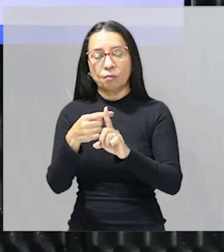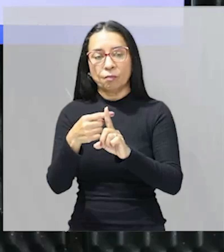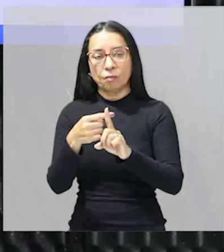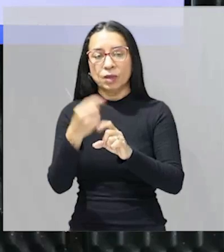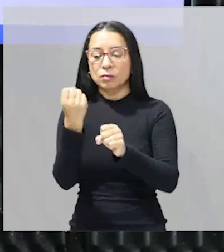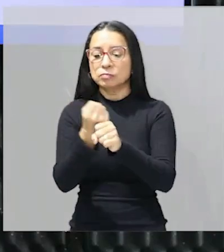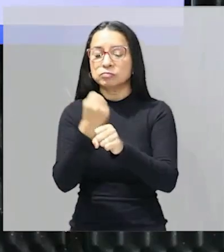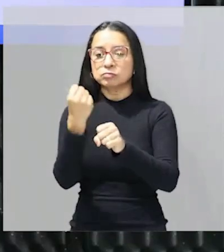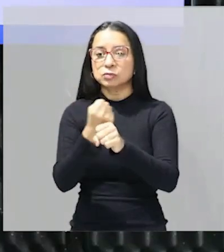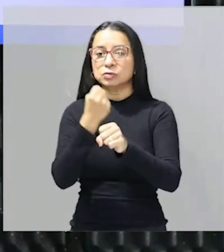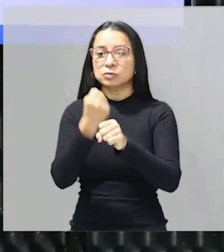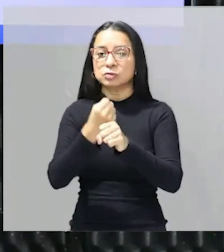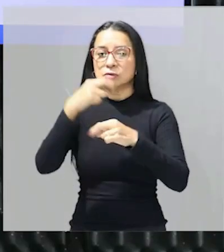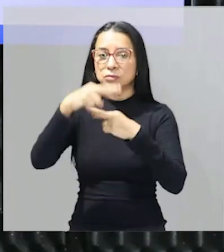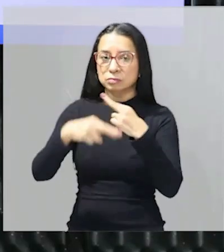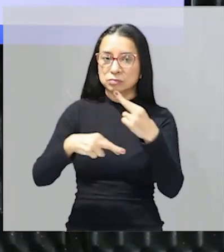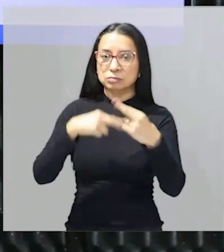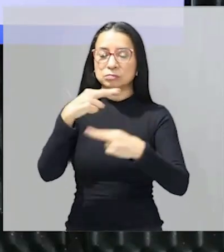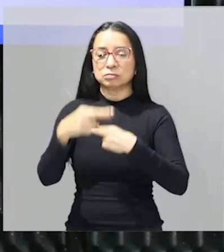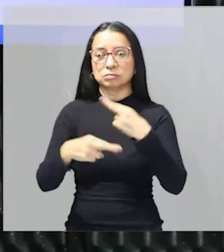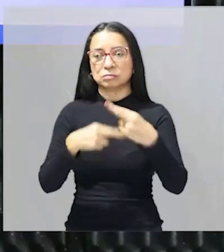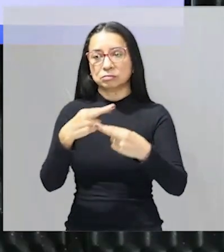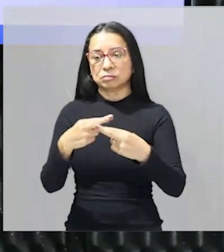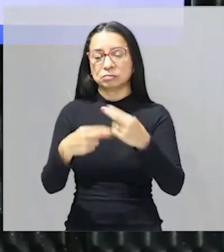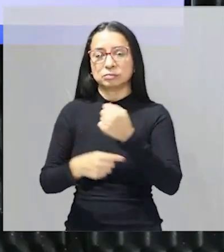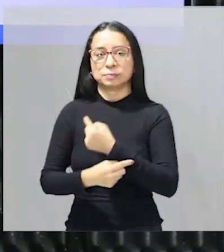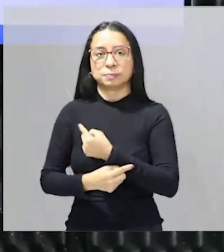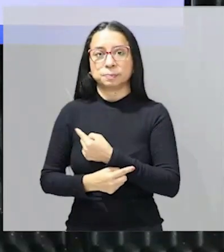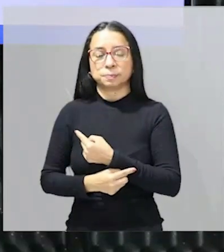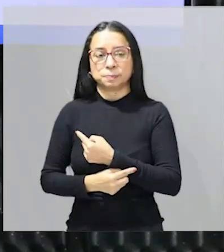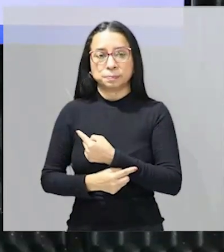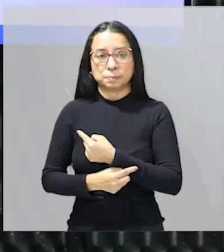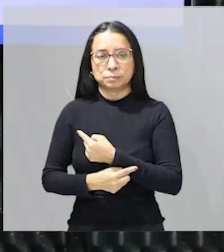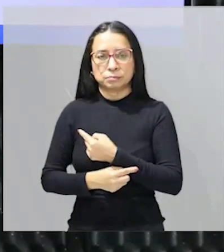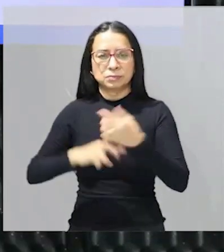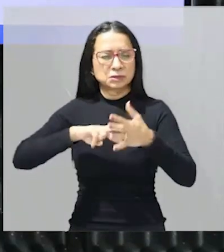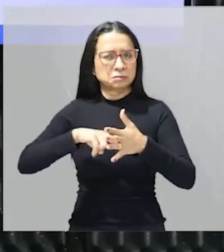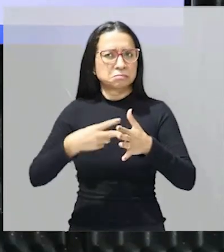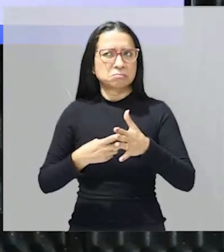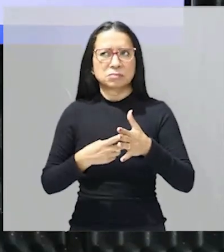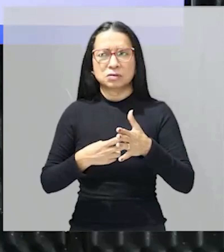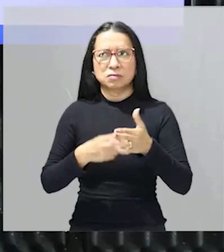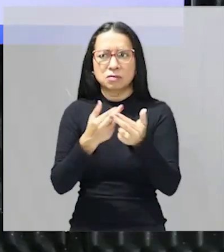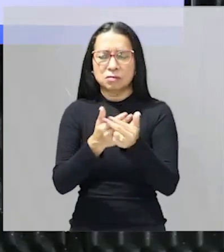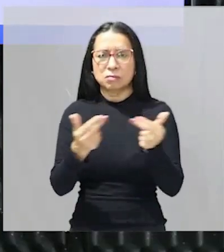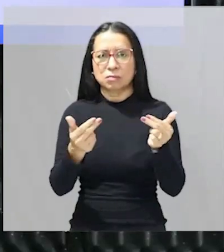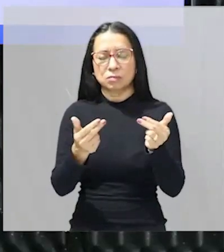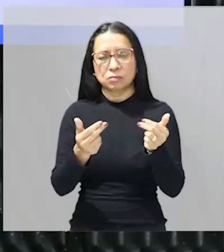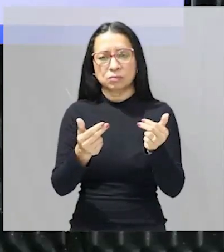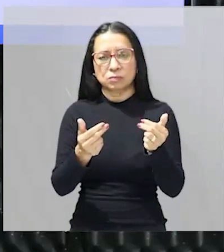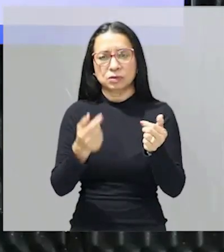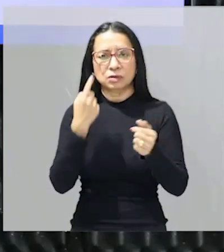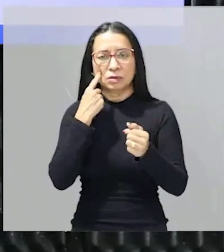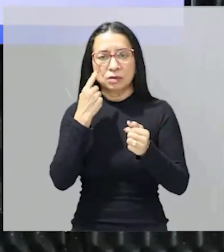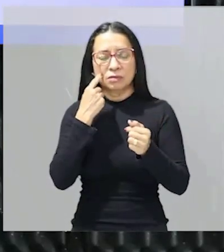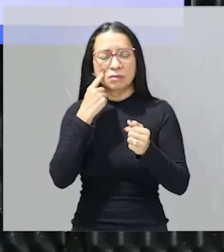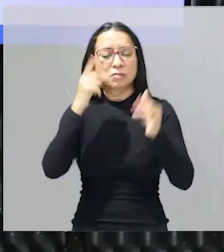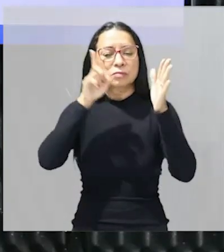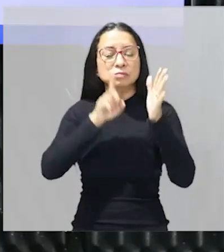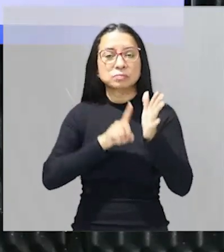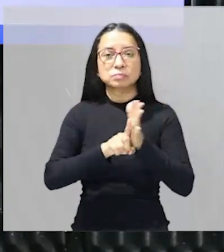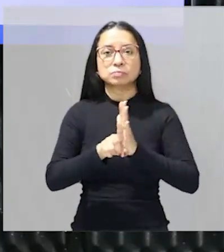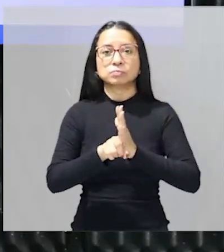da construção, da reforma. Durante 3 séculos, significa alguma coisa? Ele vem fazendo uma